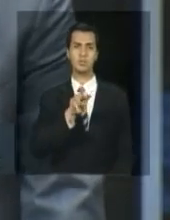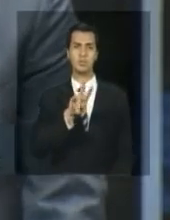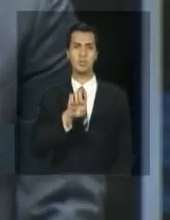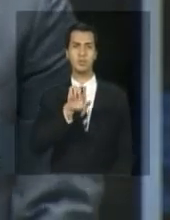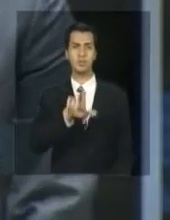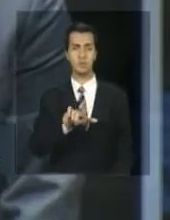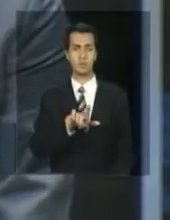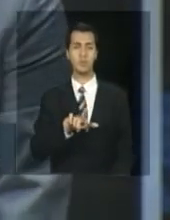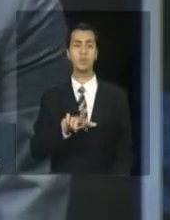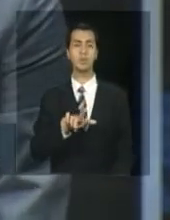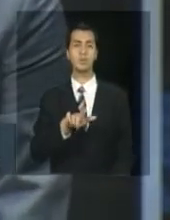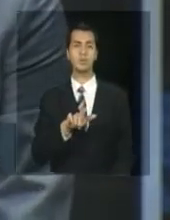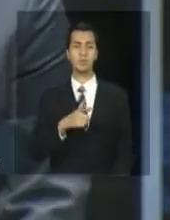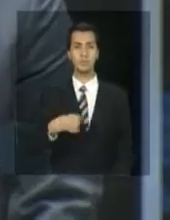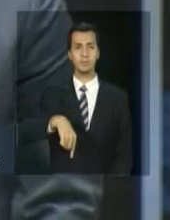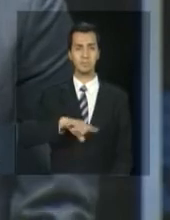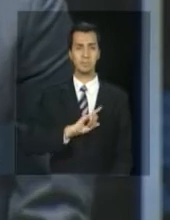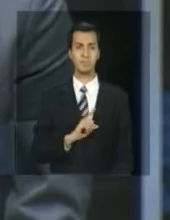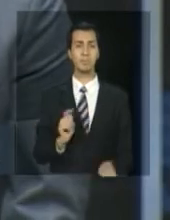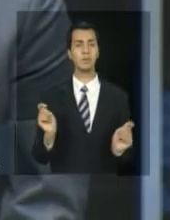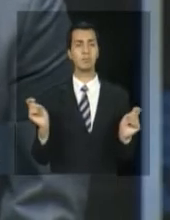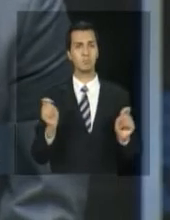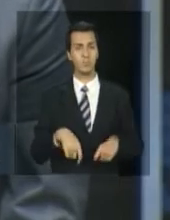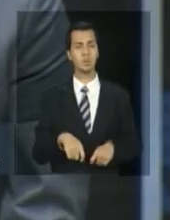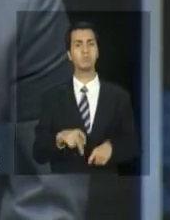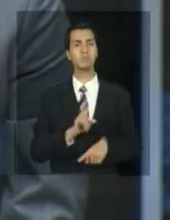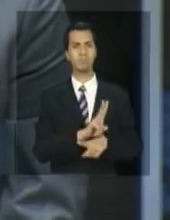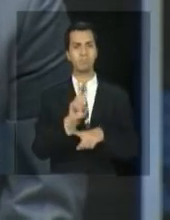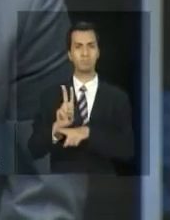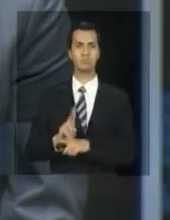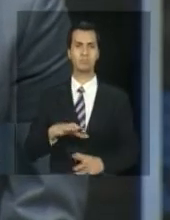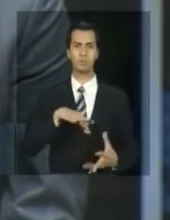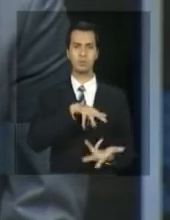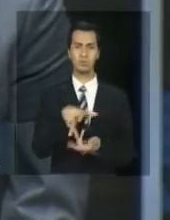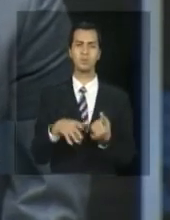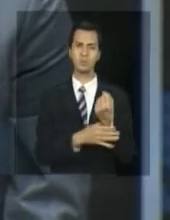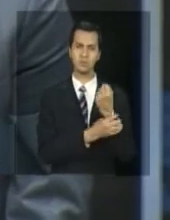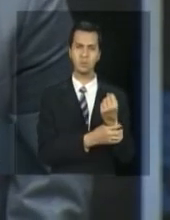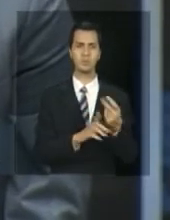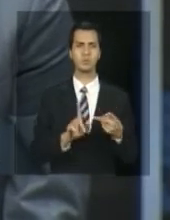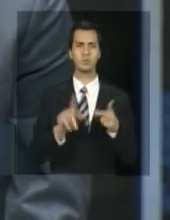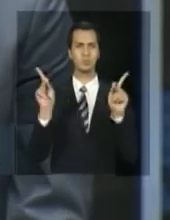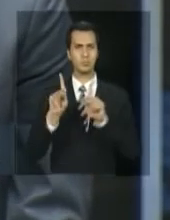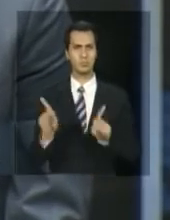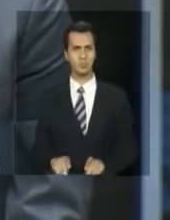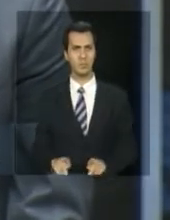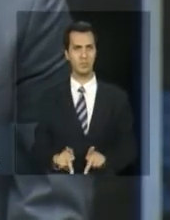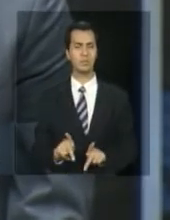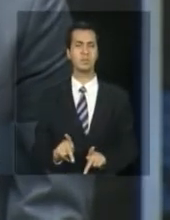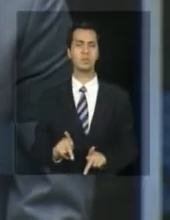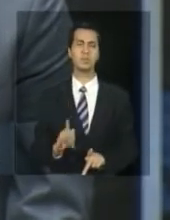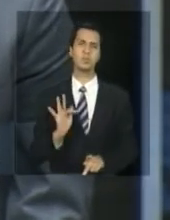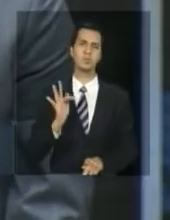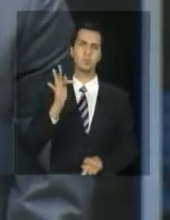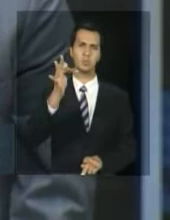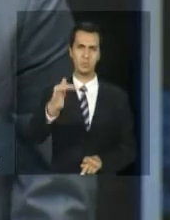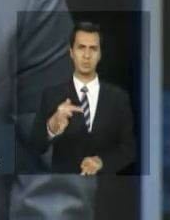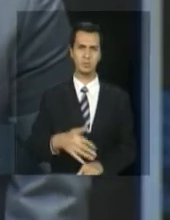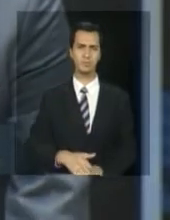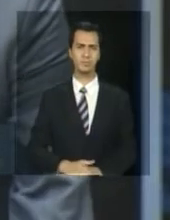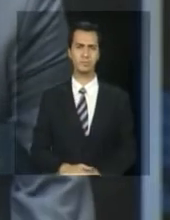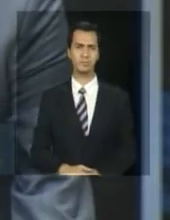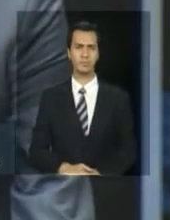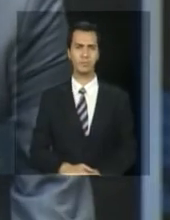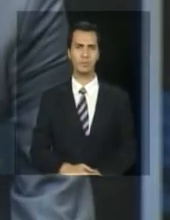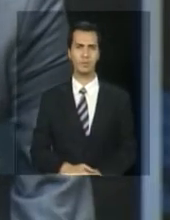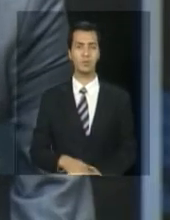única forma de legarmos um mundo mais seguro, pacífico, para as próximas gerações.